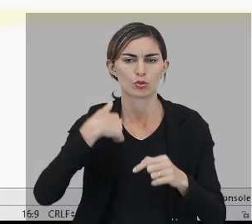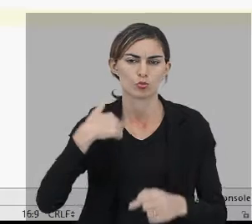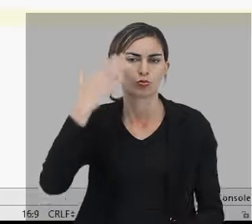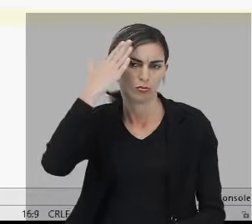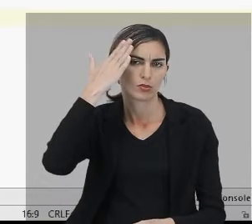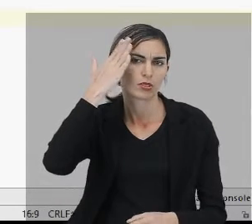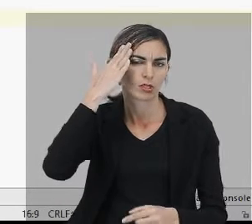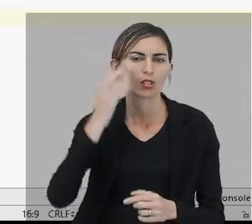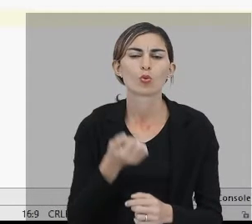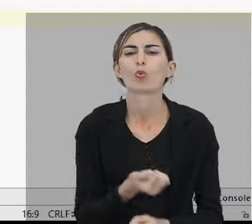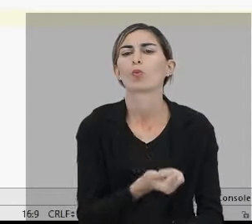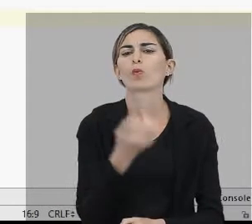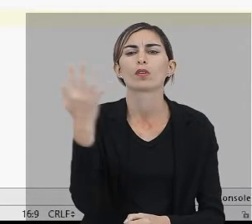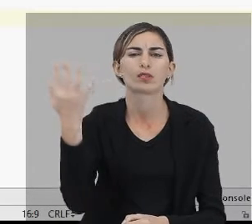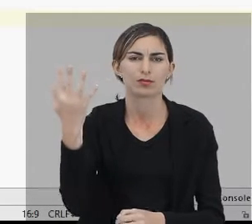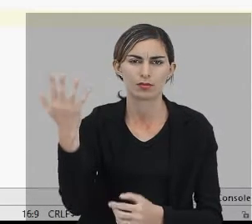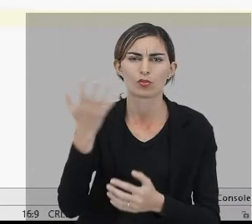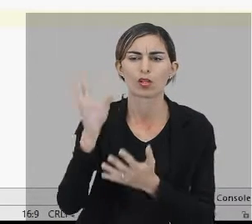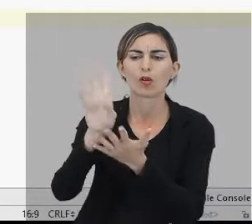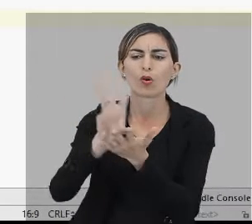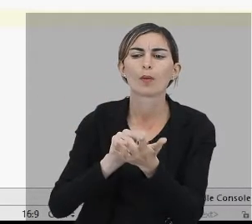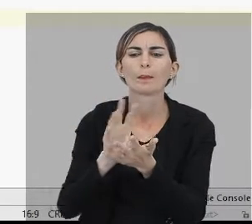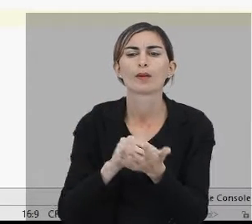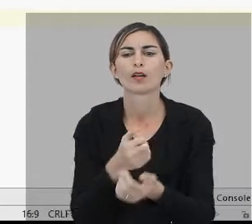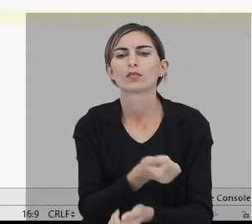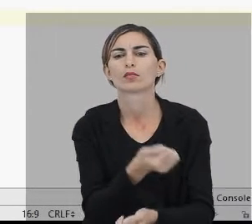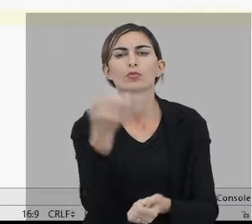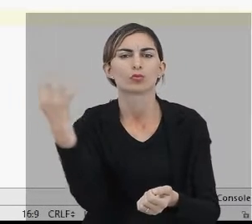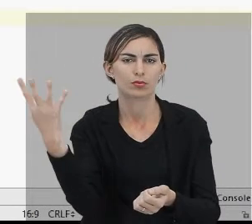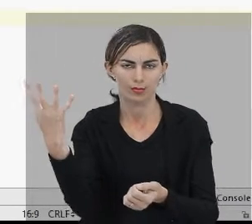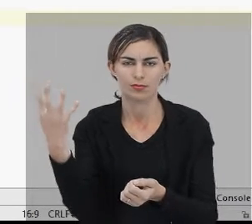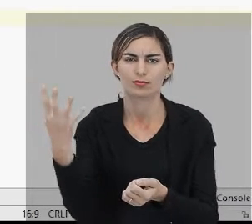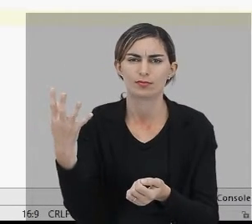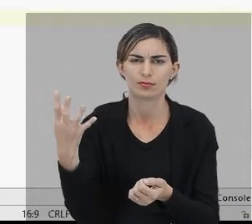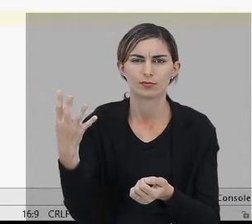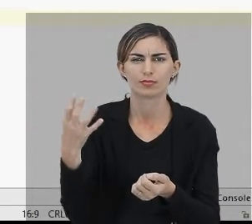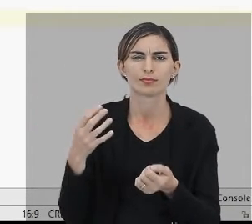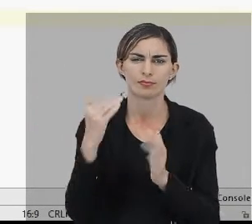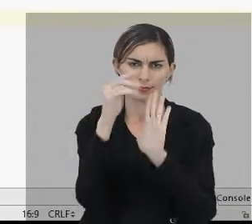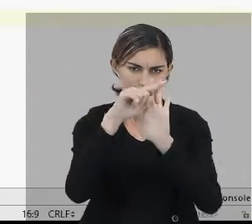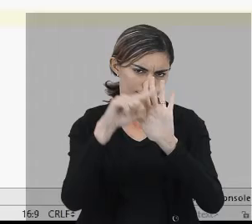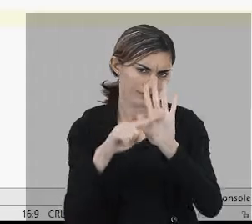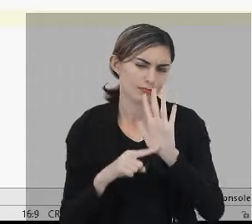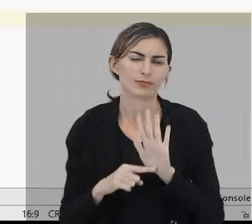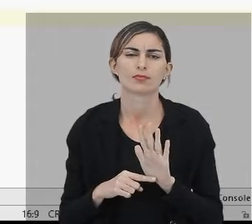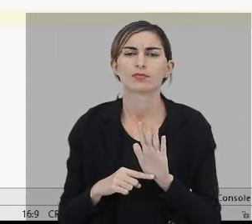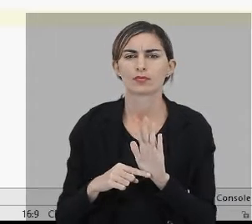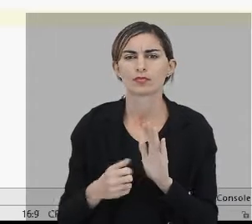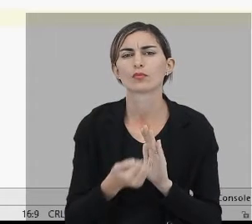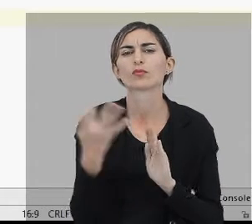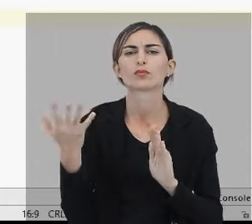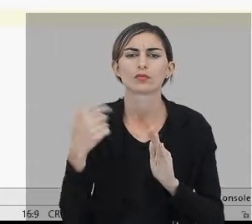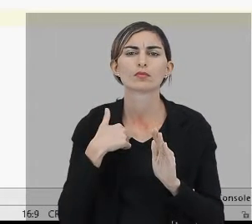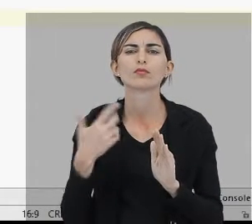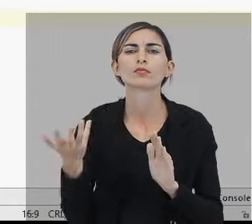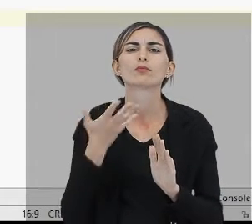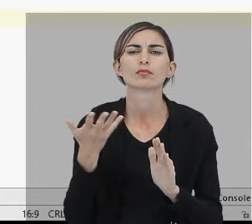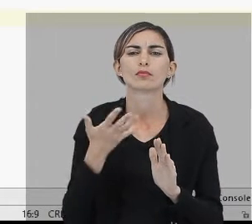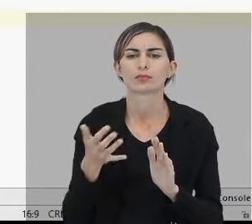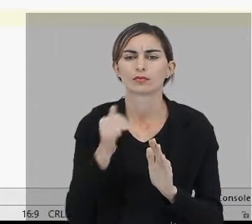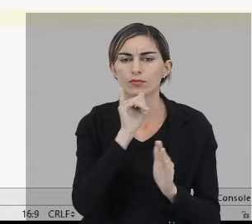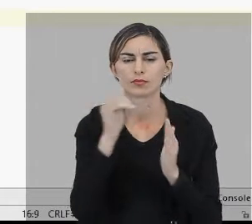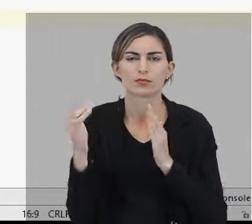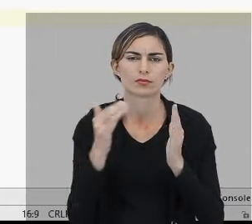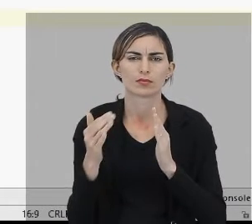sabe quantas vezes a gente quer repetir um fluxo de programação. Então eu vou querer, por